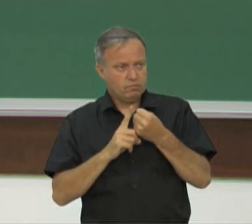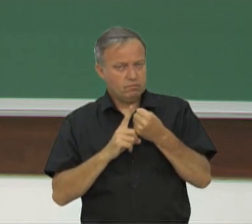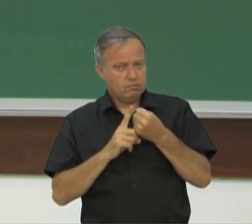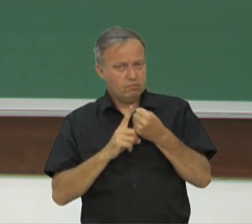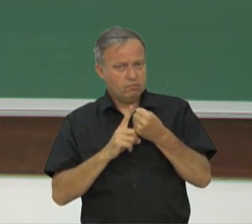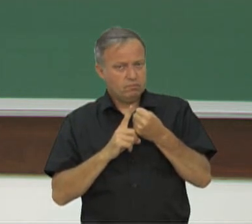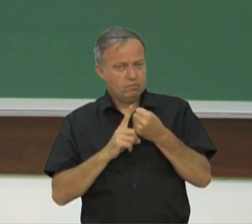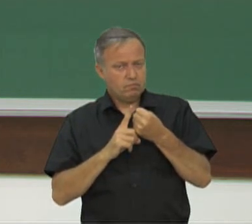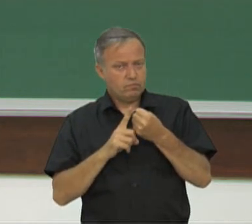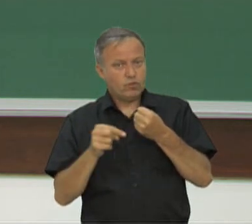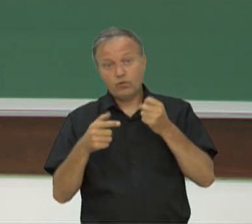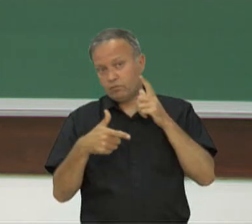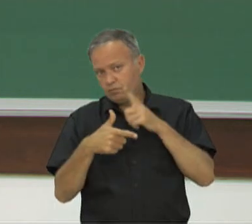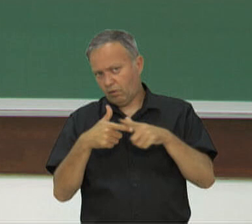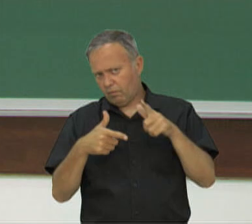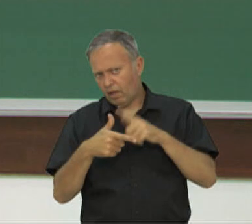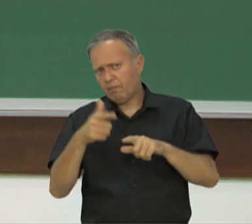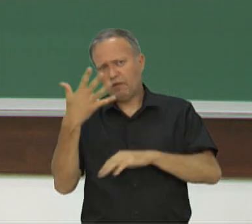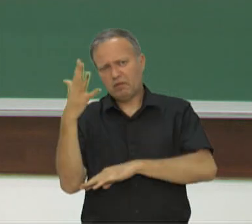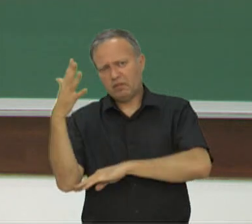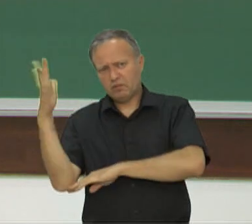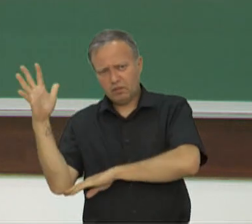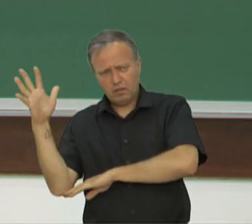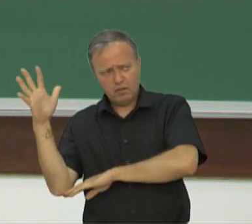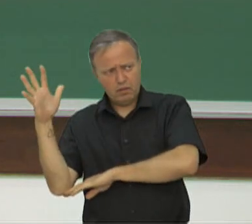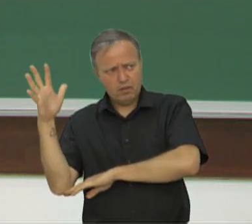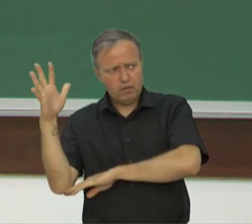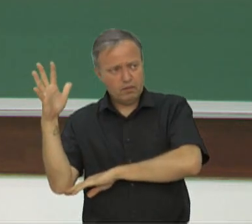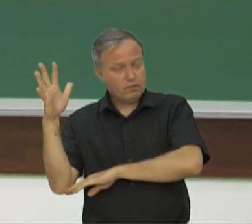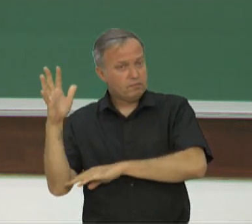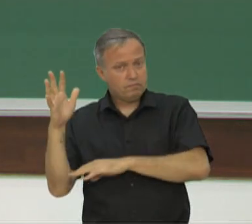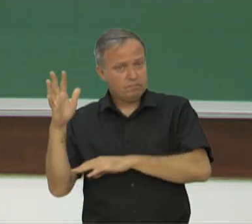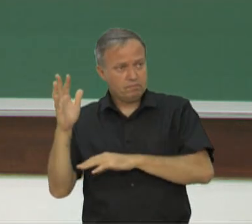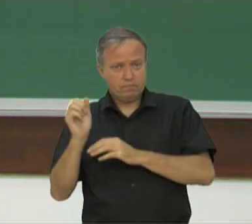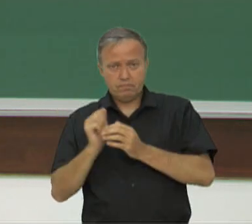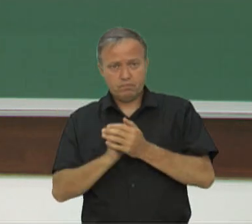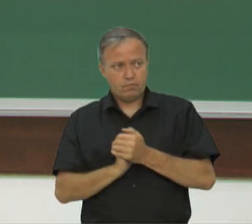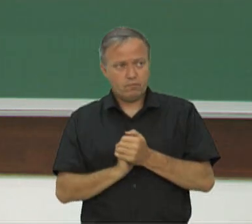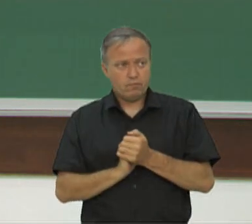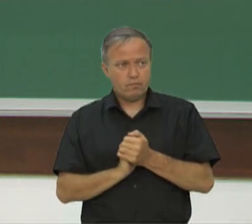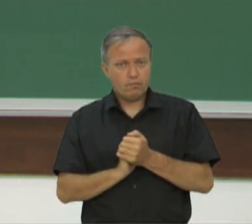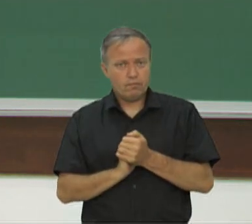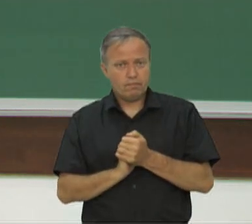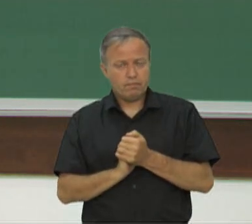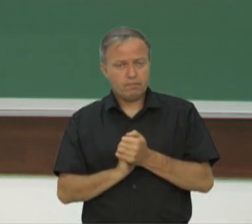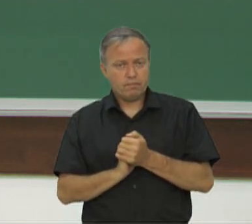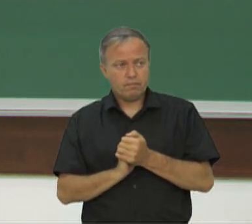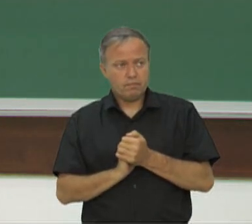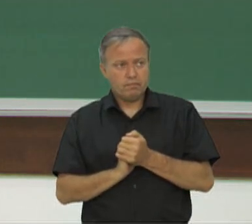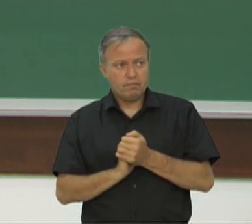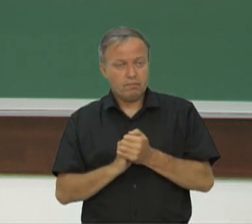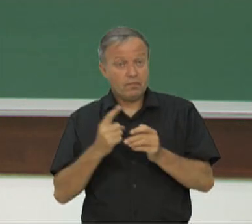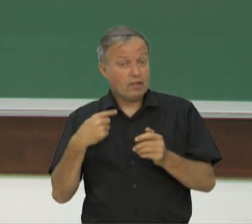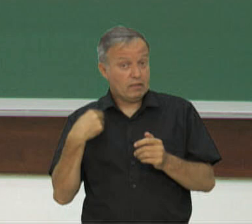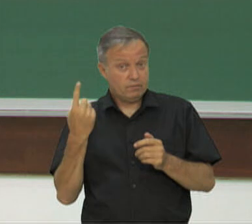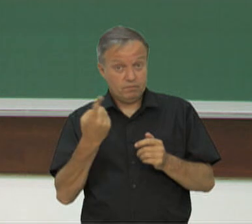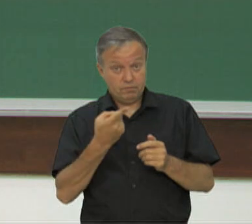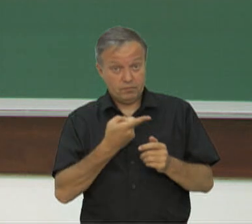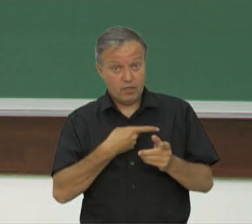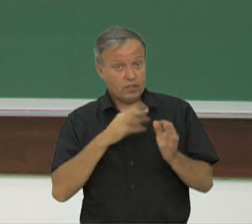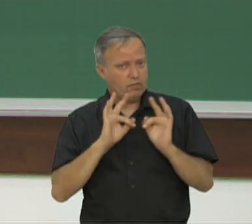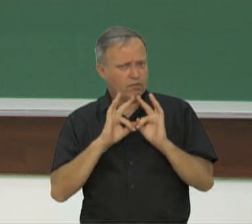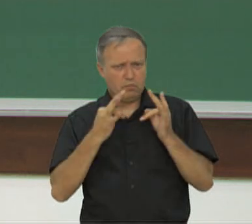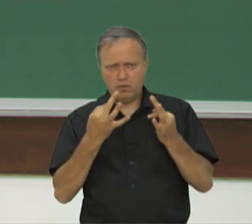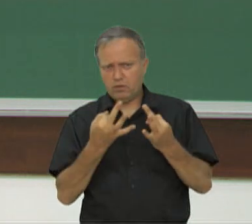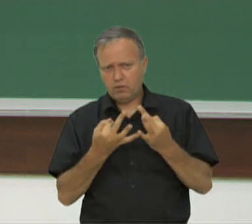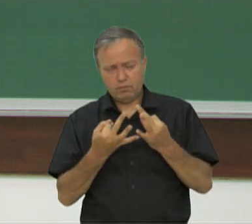os desastres naturais, por exemplo, né? Registra a arte, registra os nossos momentos e celebridades na nossa